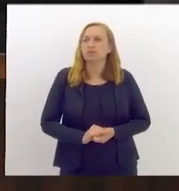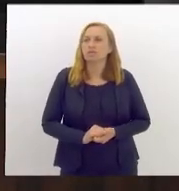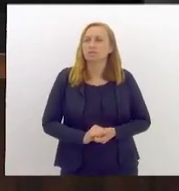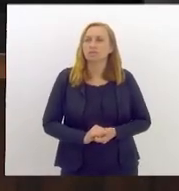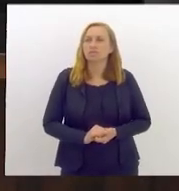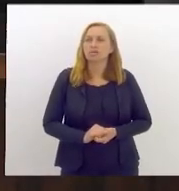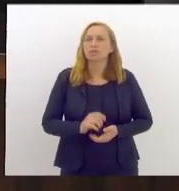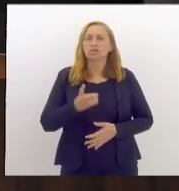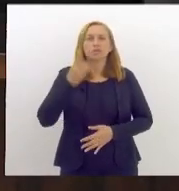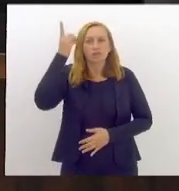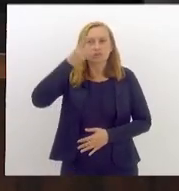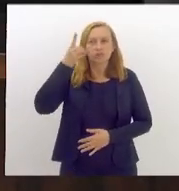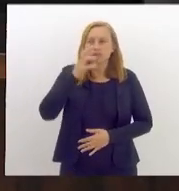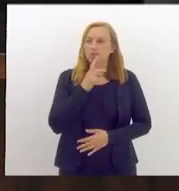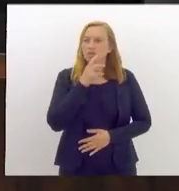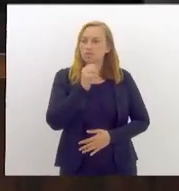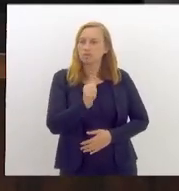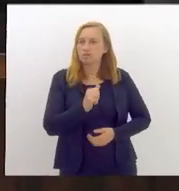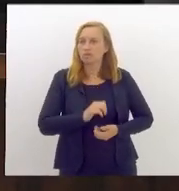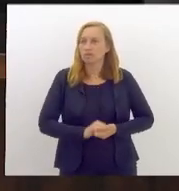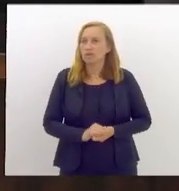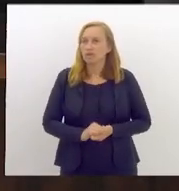Rodrigo Amorim